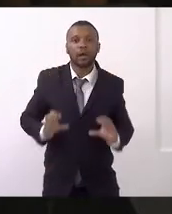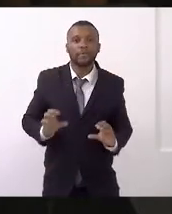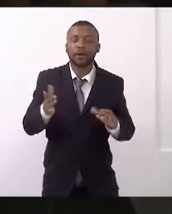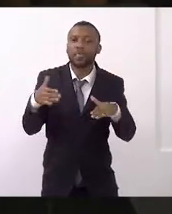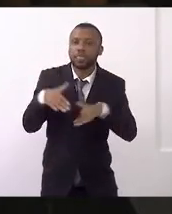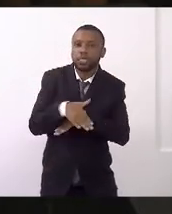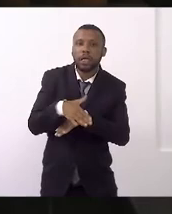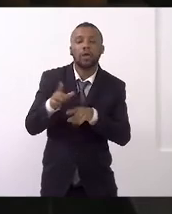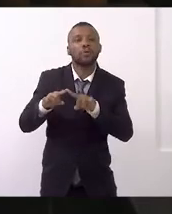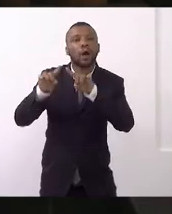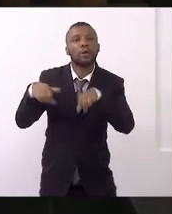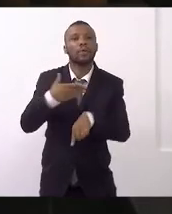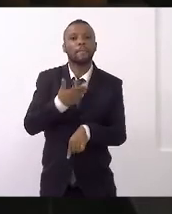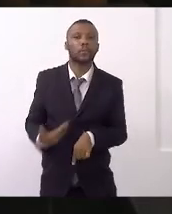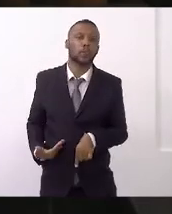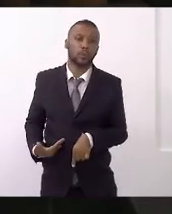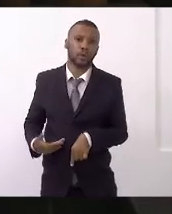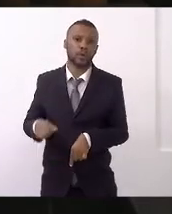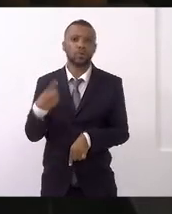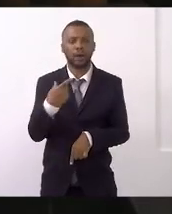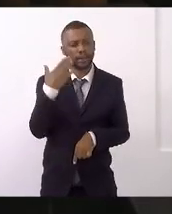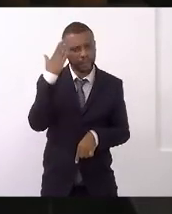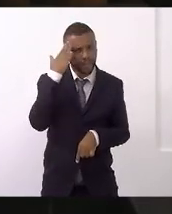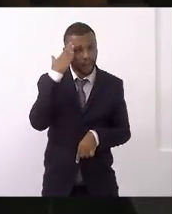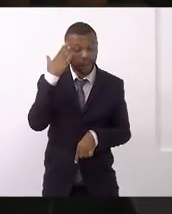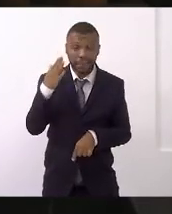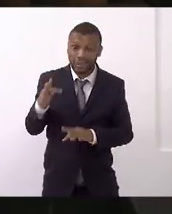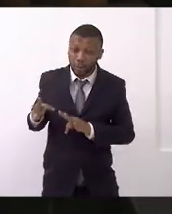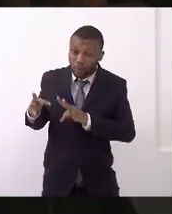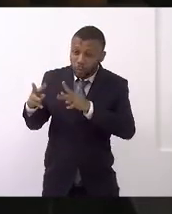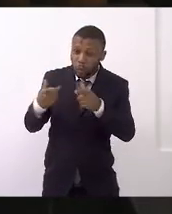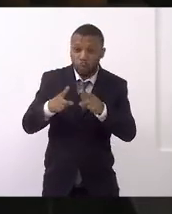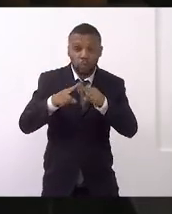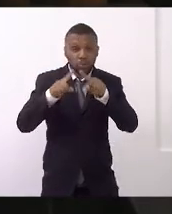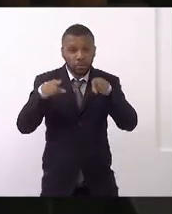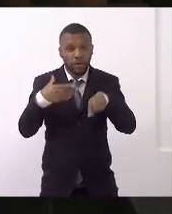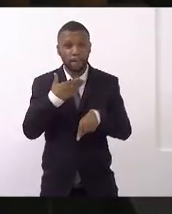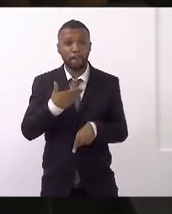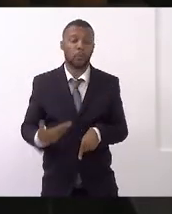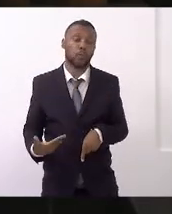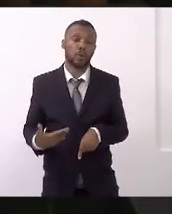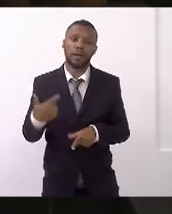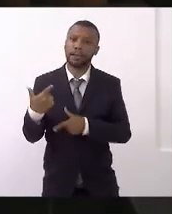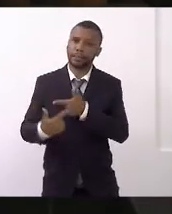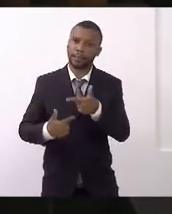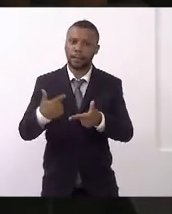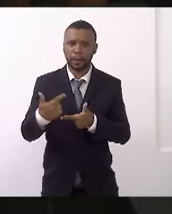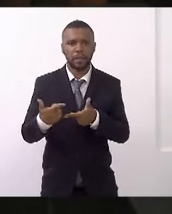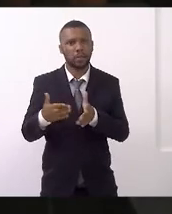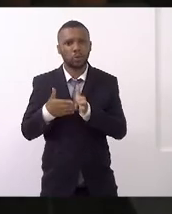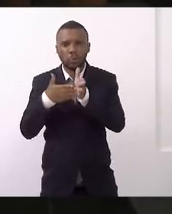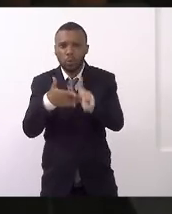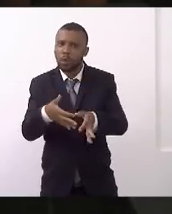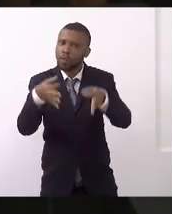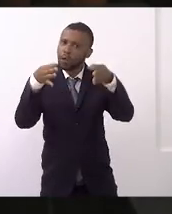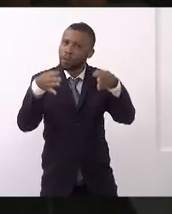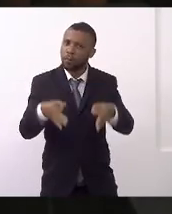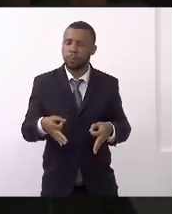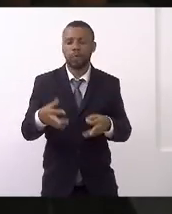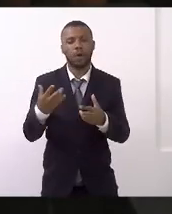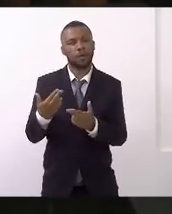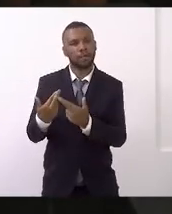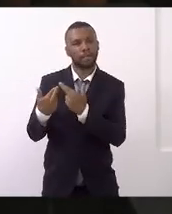do agente público, e a gente sabe que nem todos os agentes públicos atuam com probidade, com honestidade